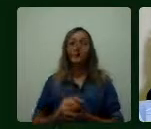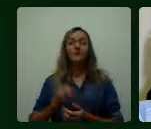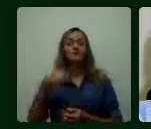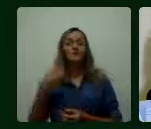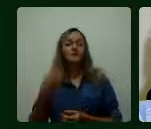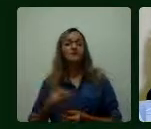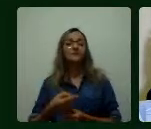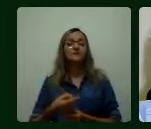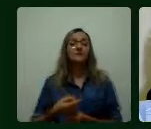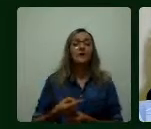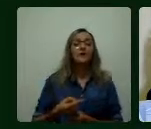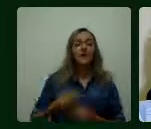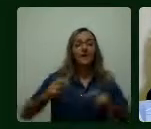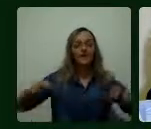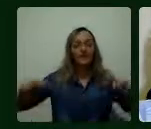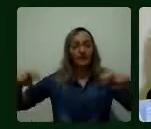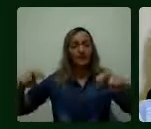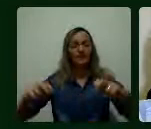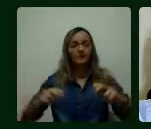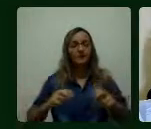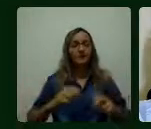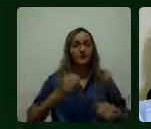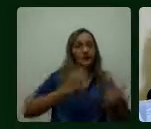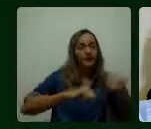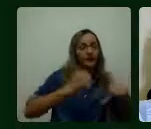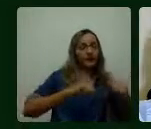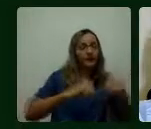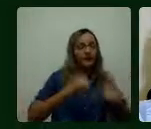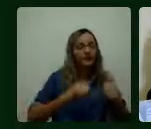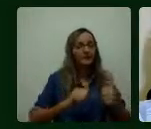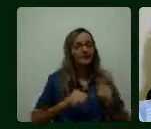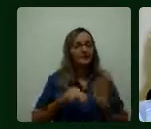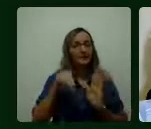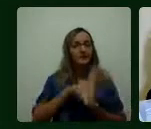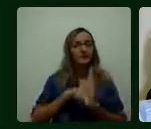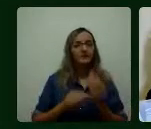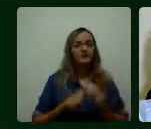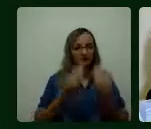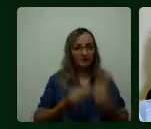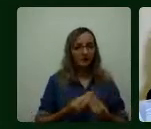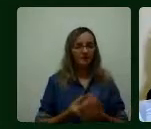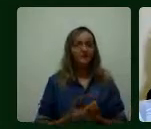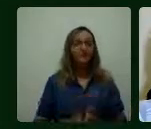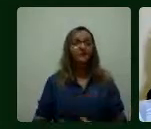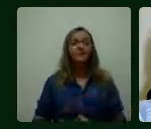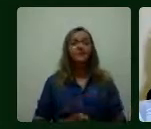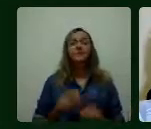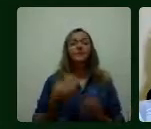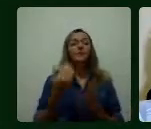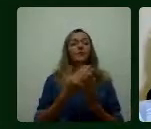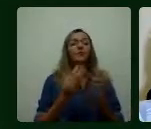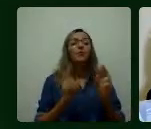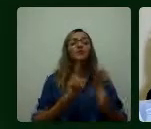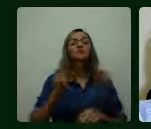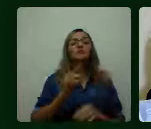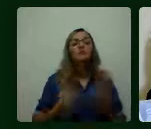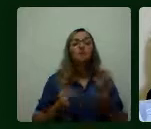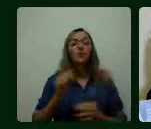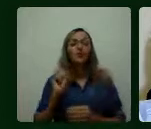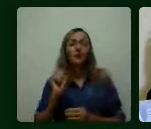que você vai ganhar participando? Aprendizado, transformação, olhar empreendedor. Vocês vão conquistar aí amigos de todo o Brasil e vão ter essa